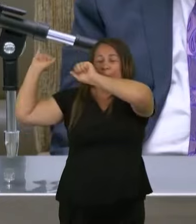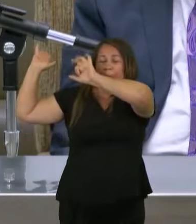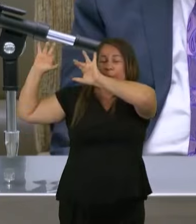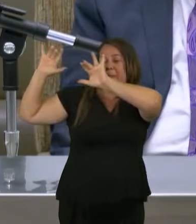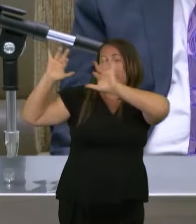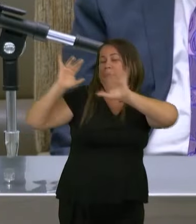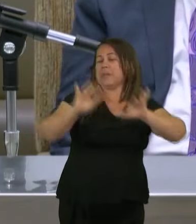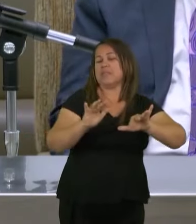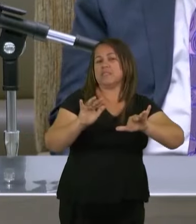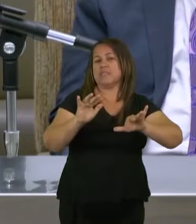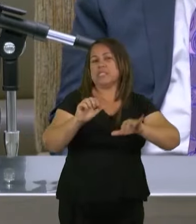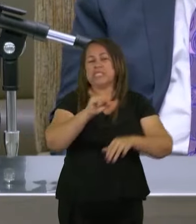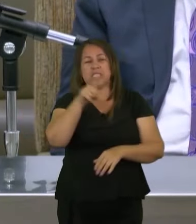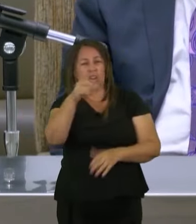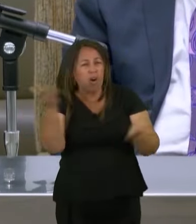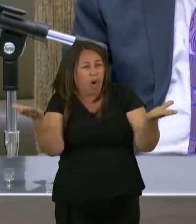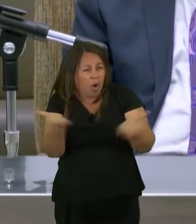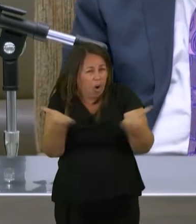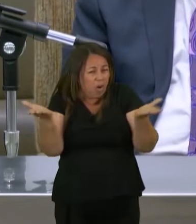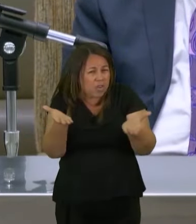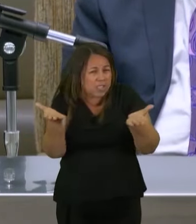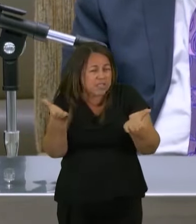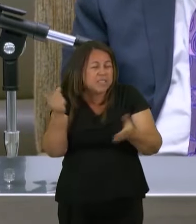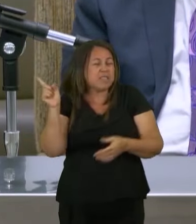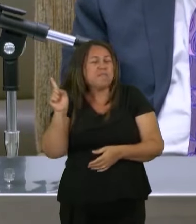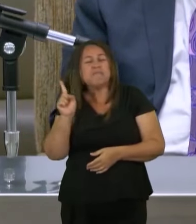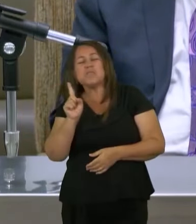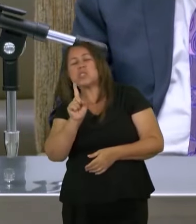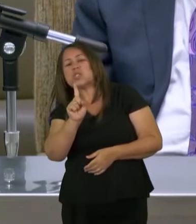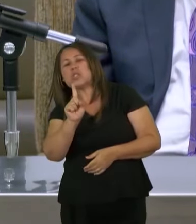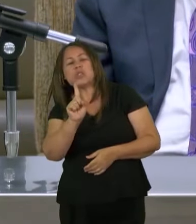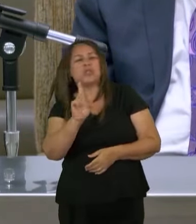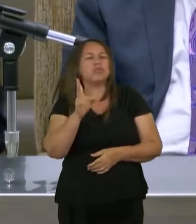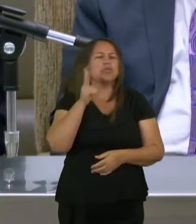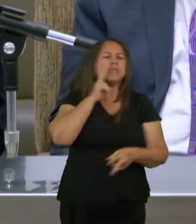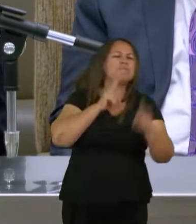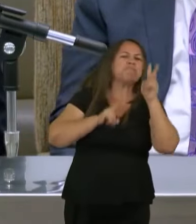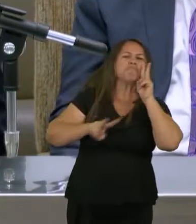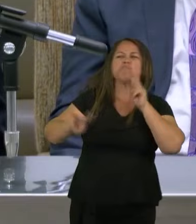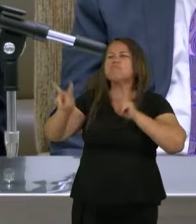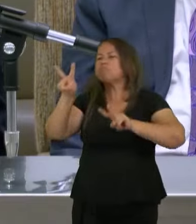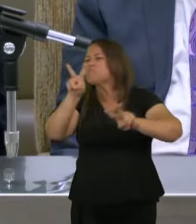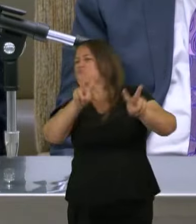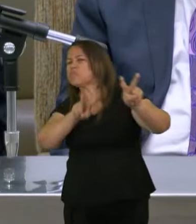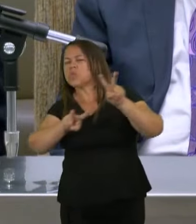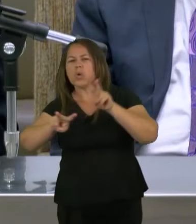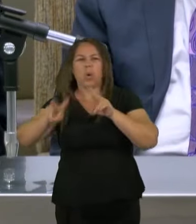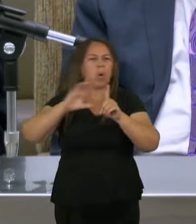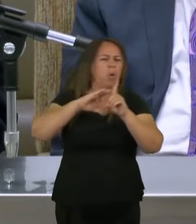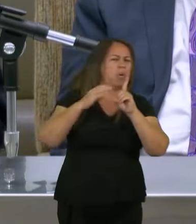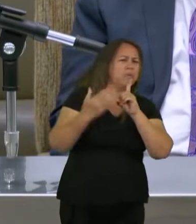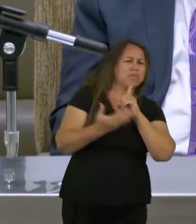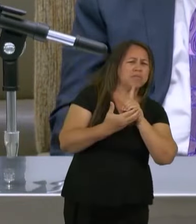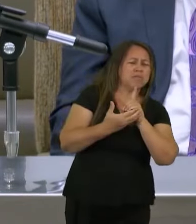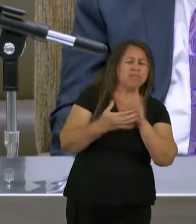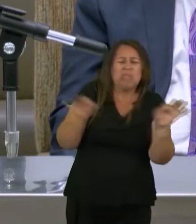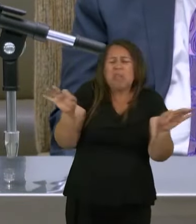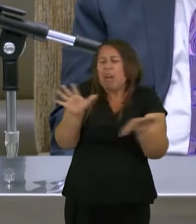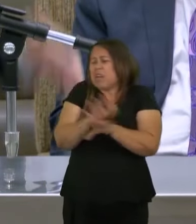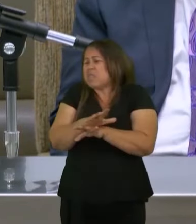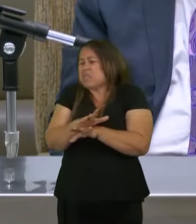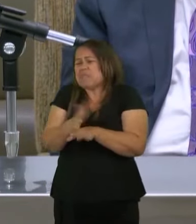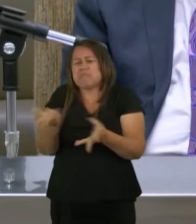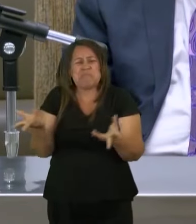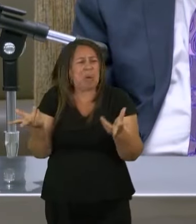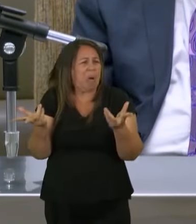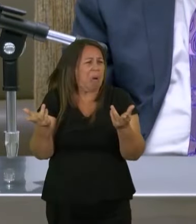de Deus. Se você veio hoje apenas ser um espectador do culto, você vai voltar para casa igual